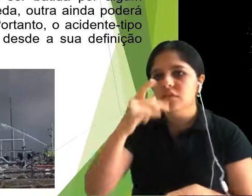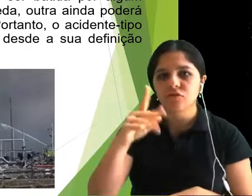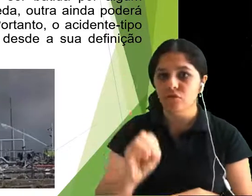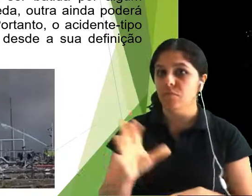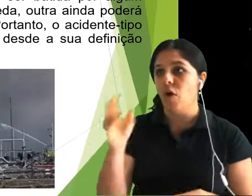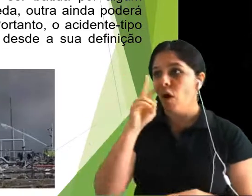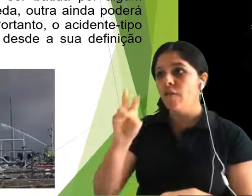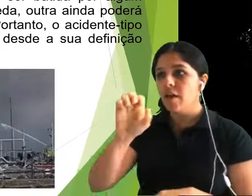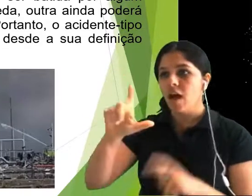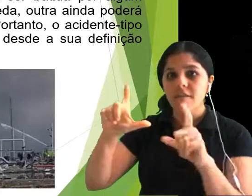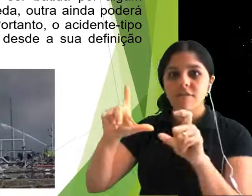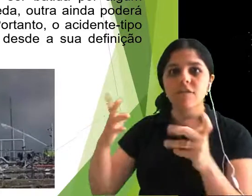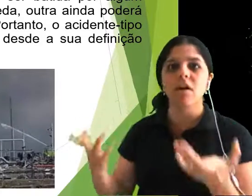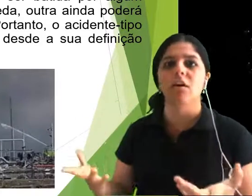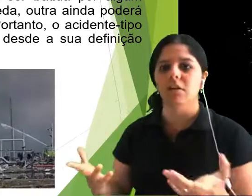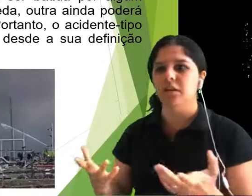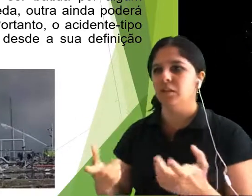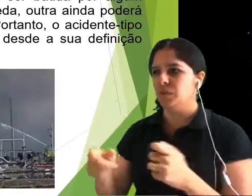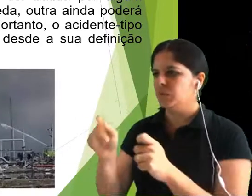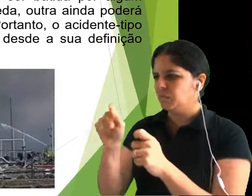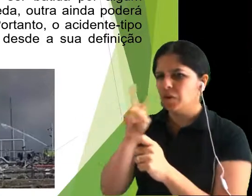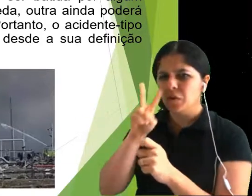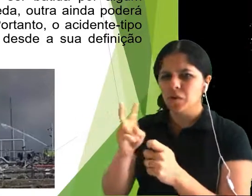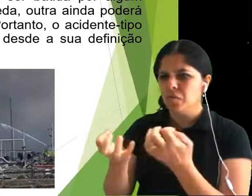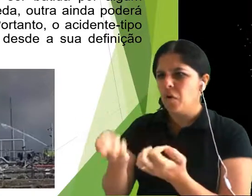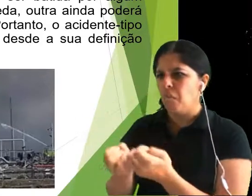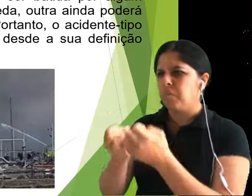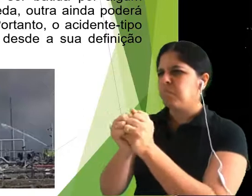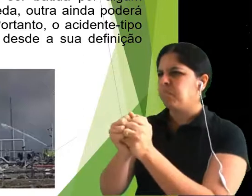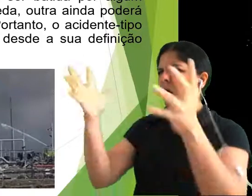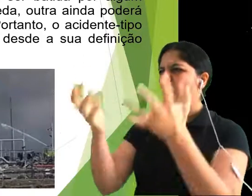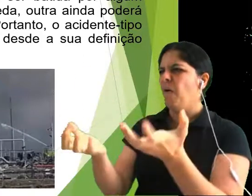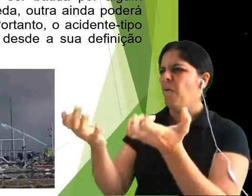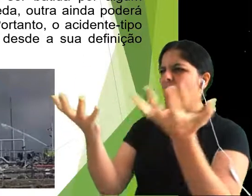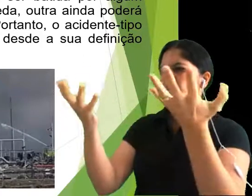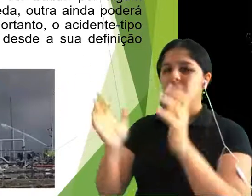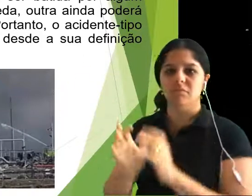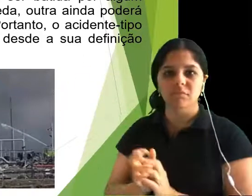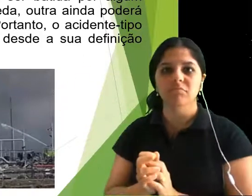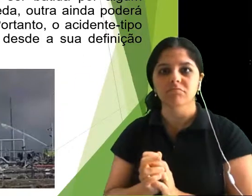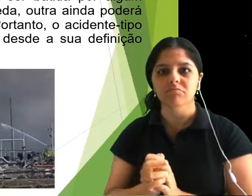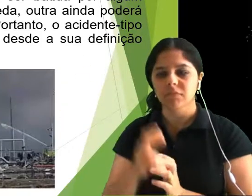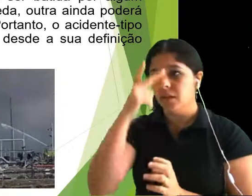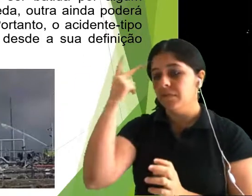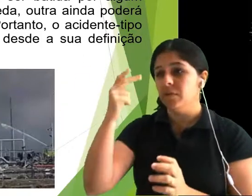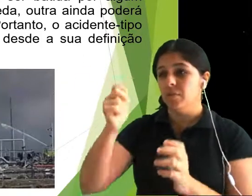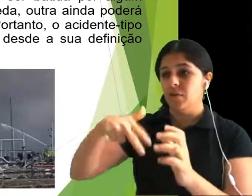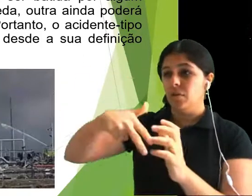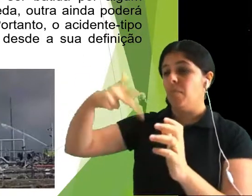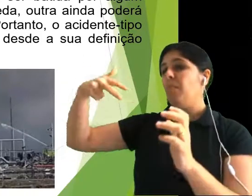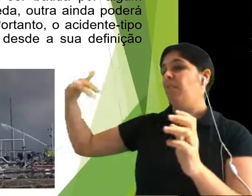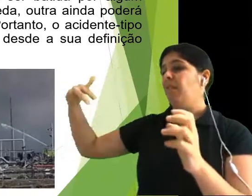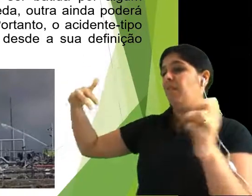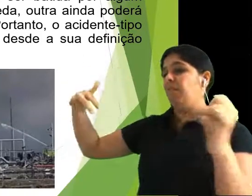dar esse exemplo, olhem essa foto aí. Numa explosão, por exemplo, uma pessoa poderá ser batida por algum